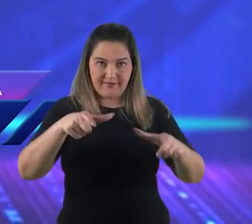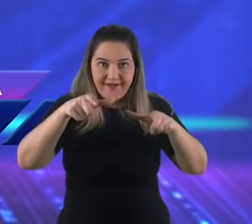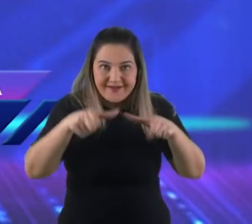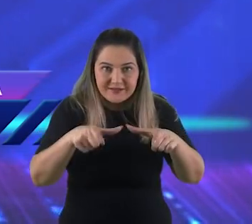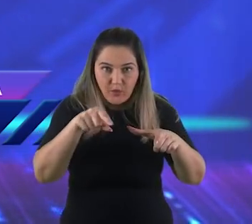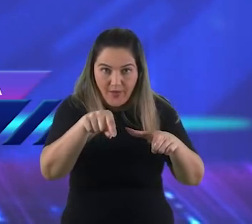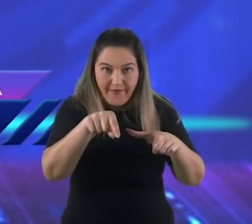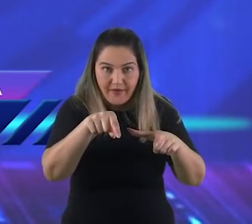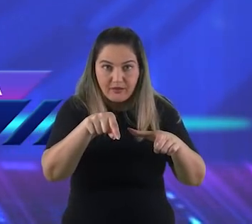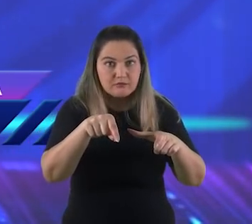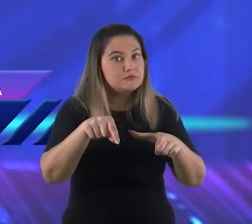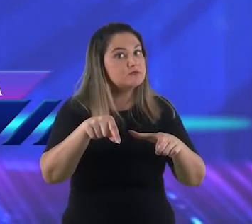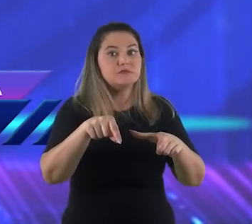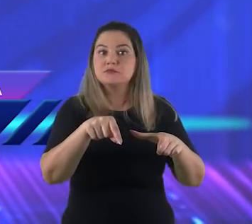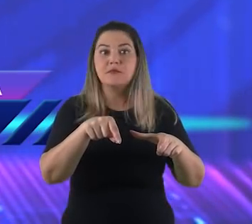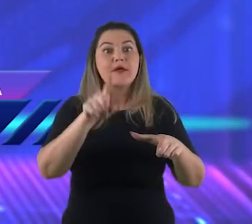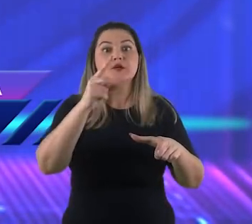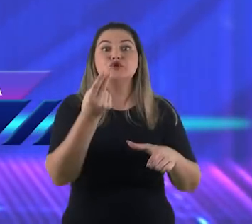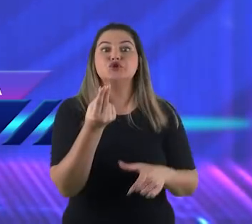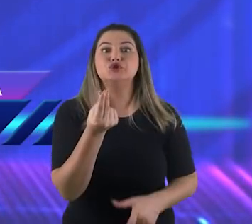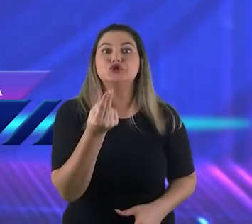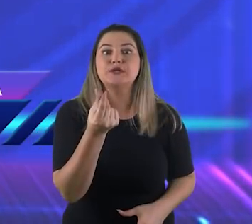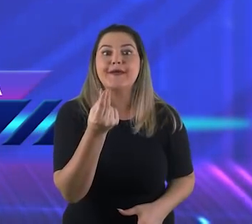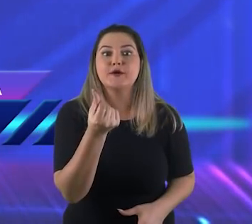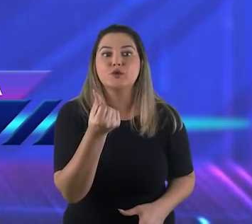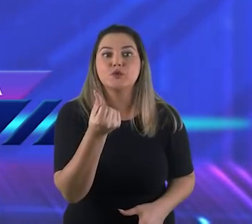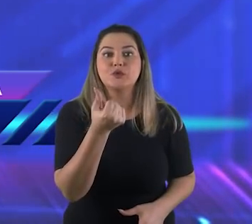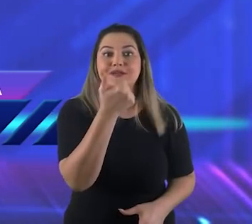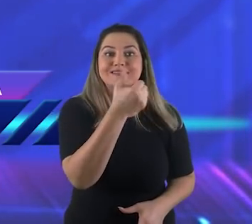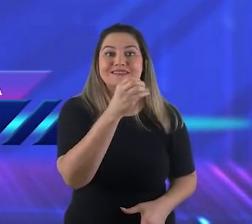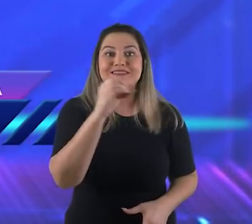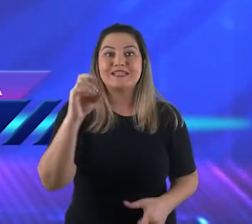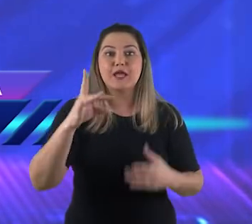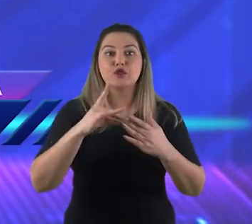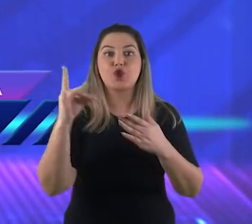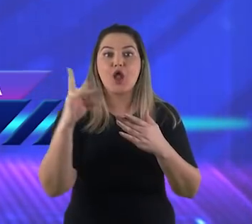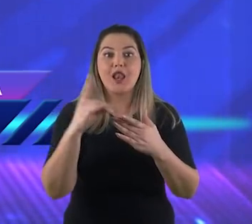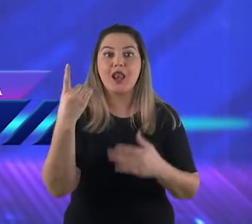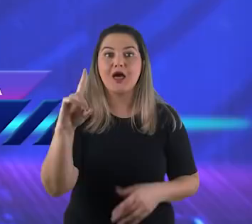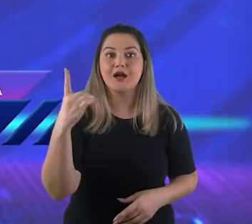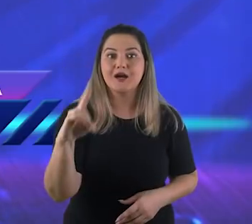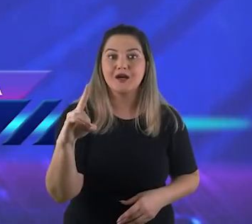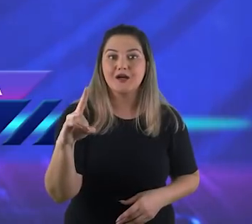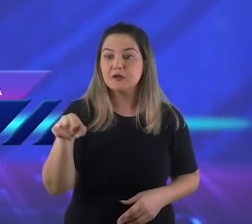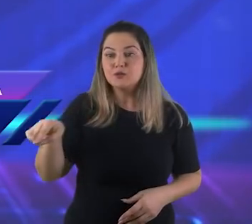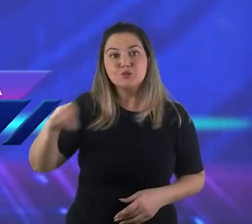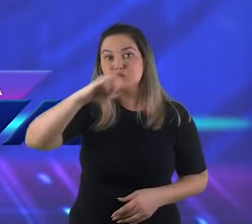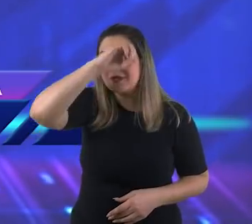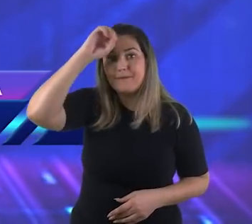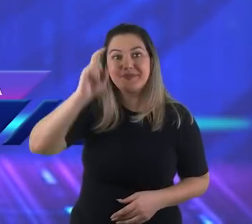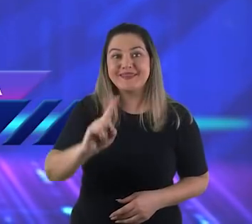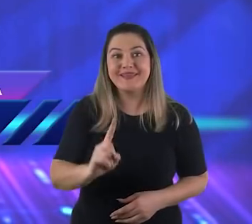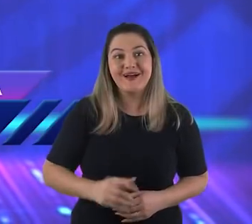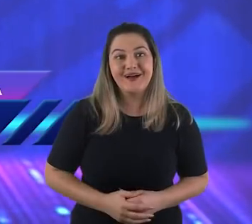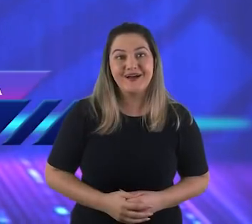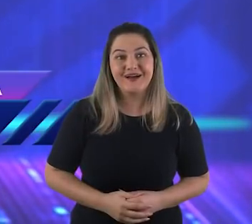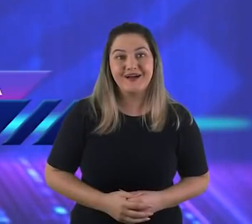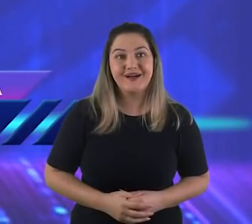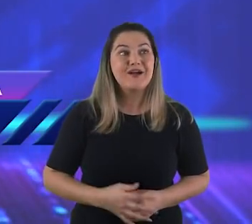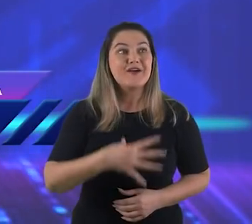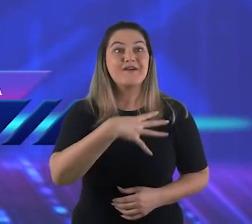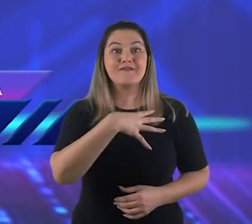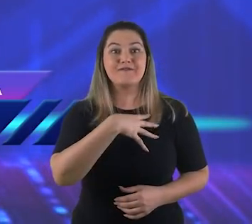verdade, não eram cartões postais, eram notas de $100. Durante muito tempo,